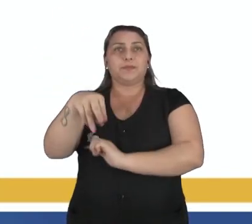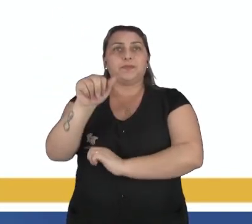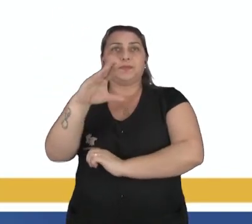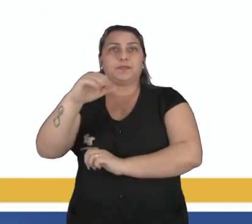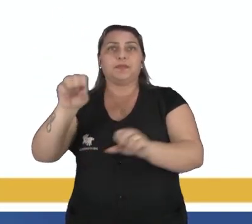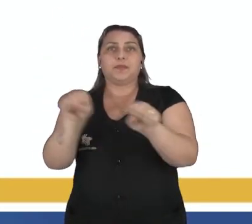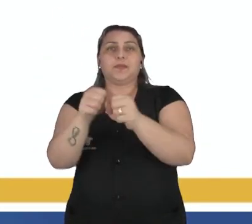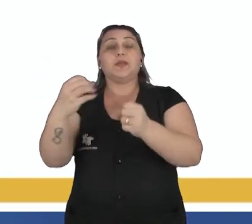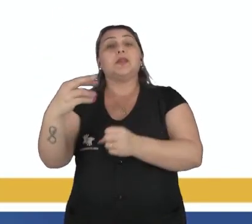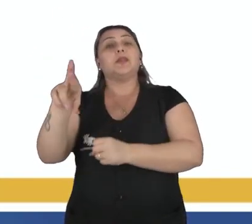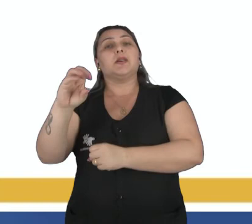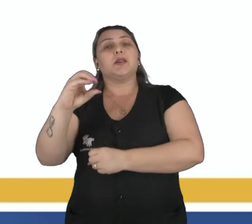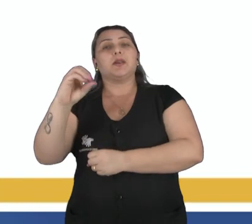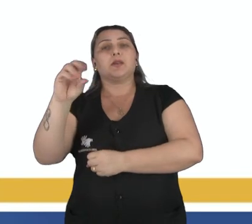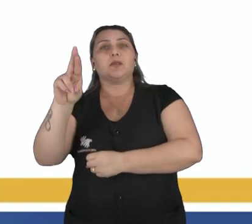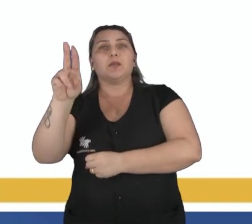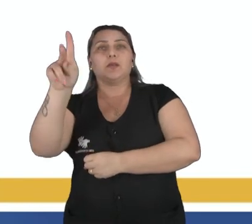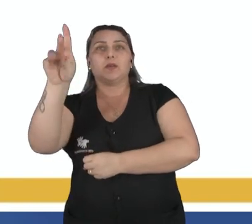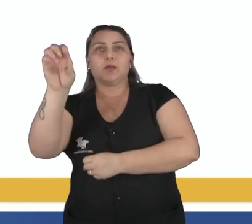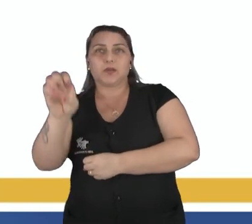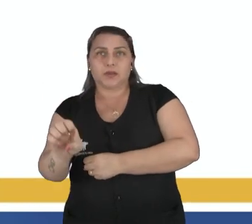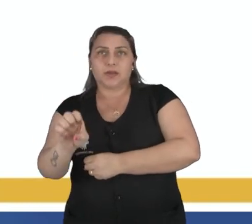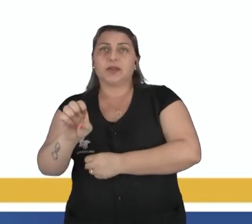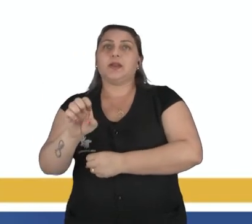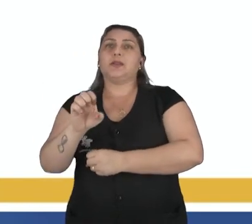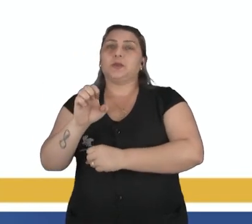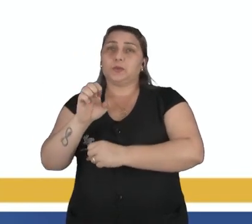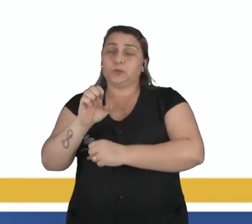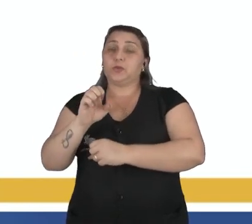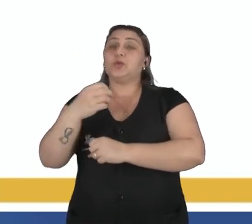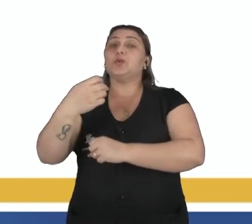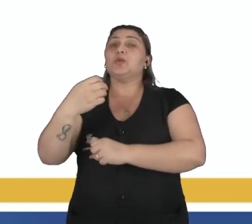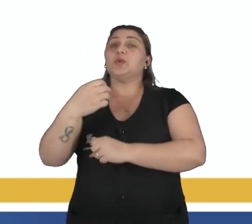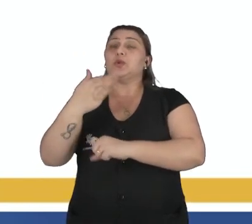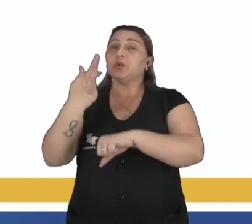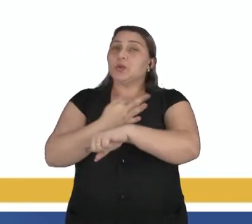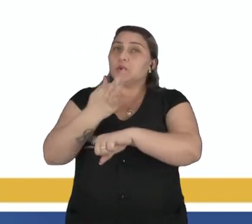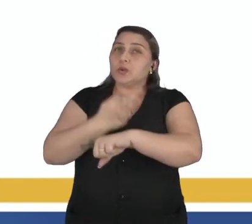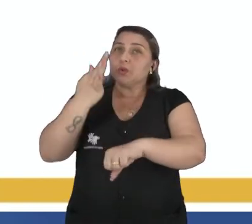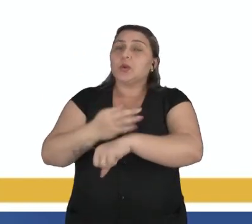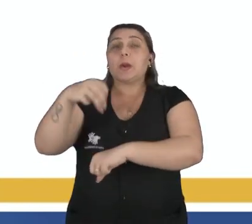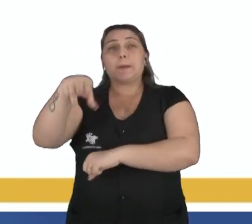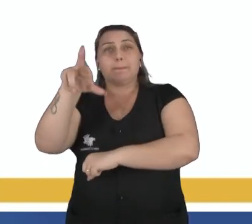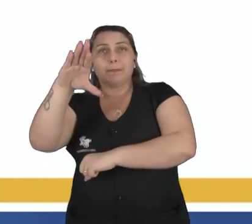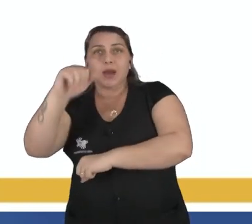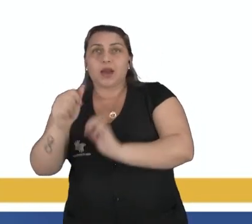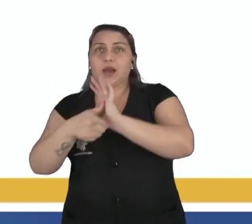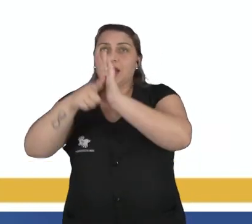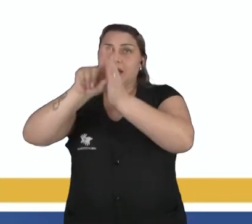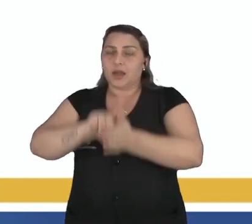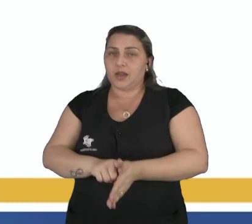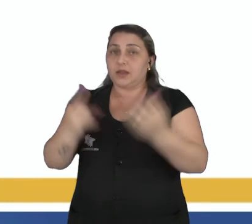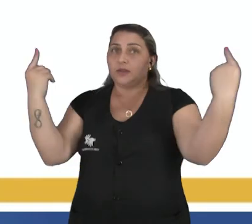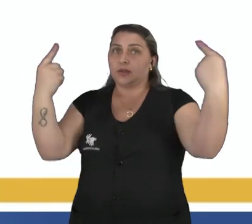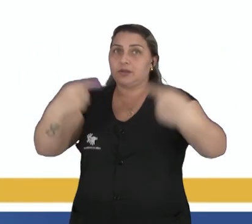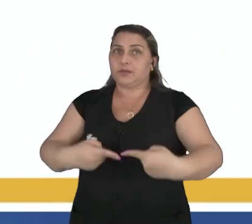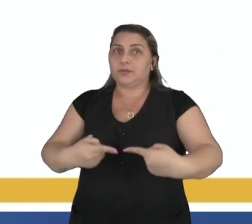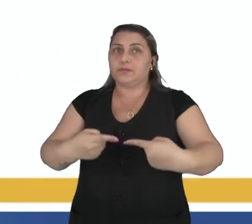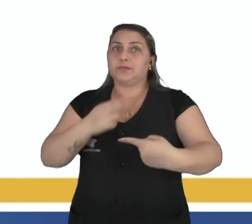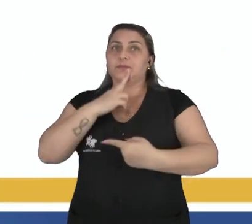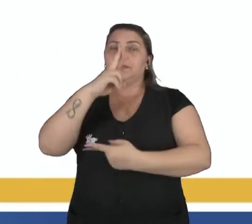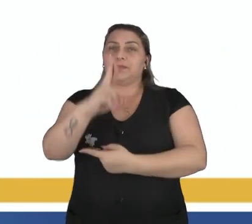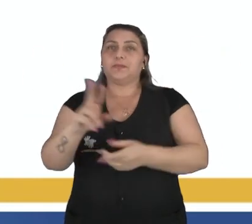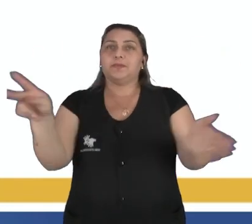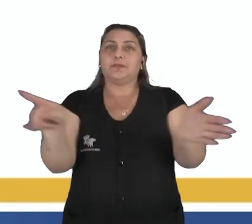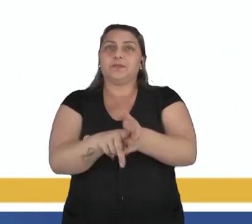esportes de marca é a quebra de recordes. Muitas vezes, a superação de uma marca anteriormente registrada